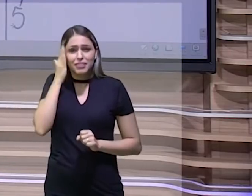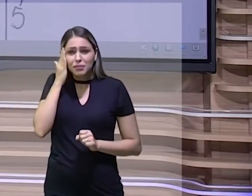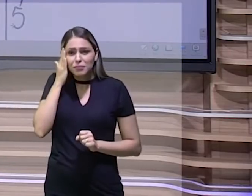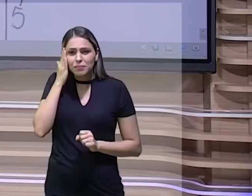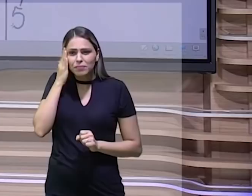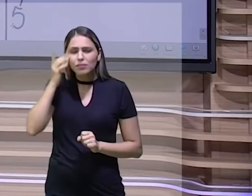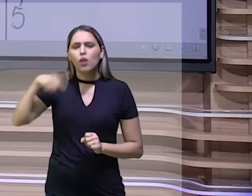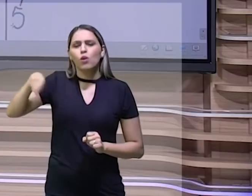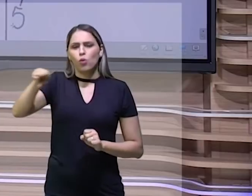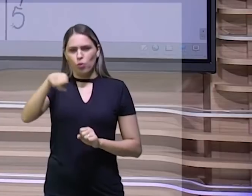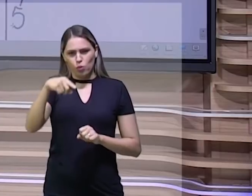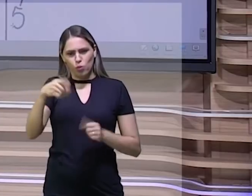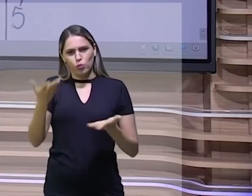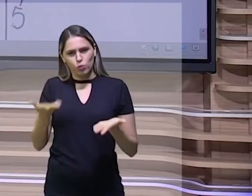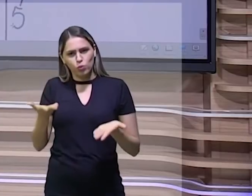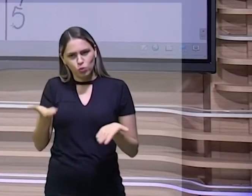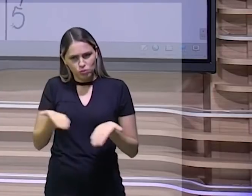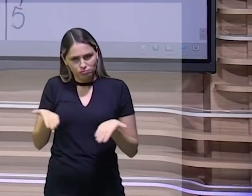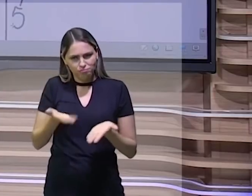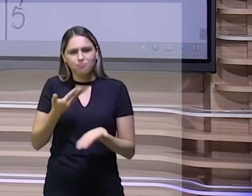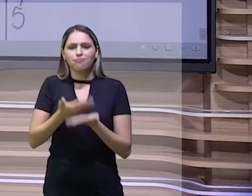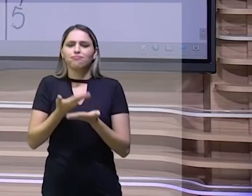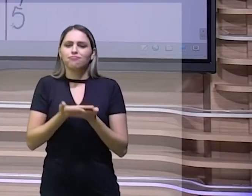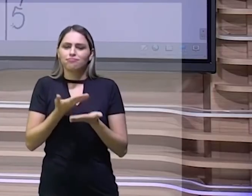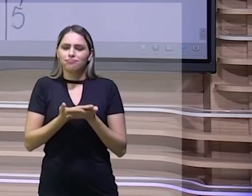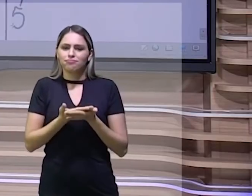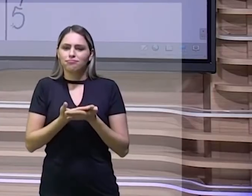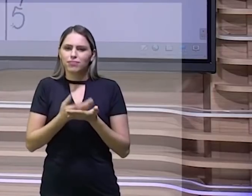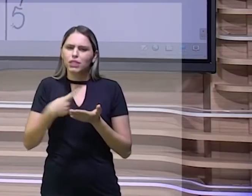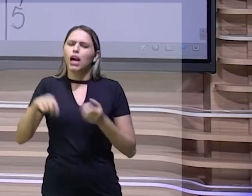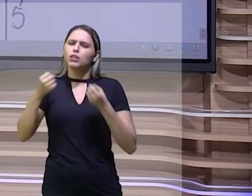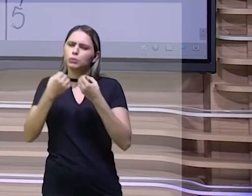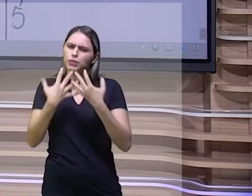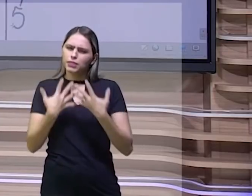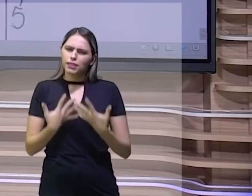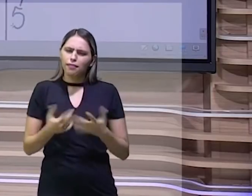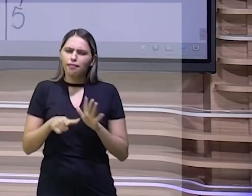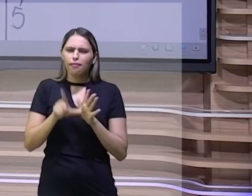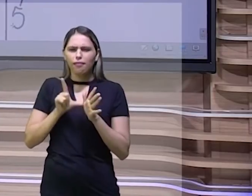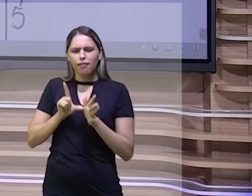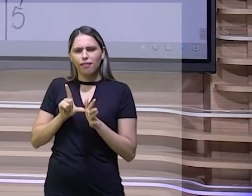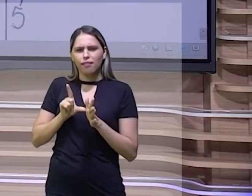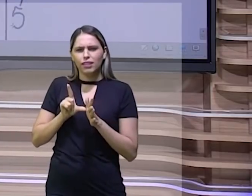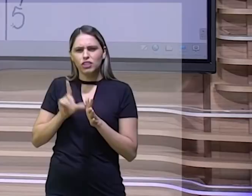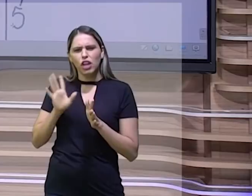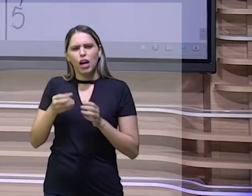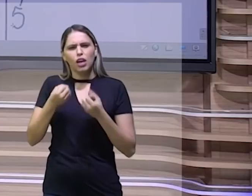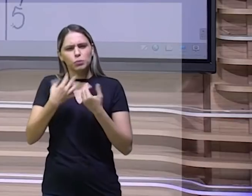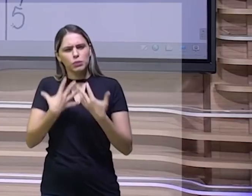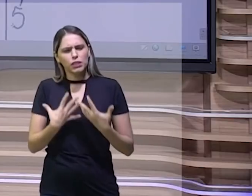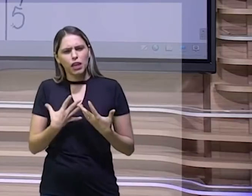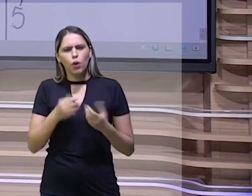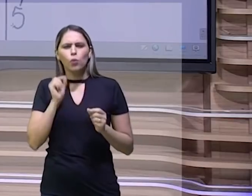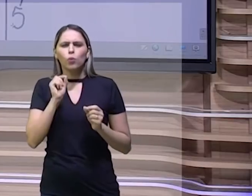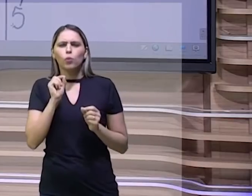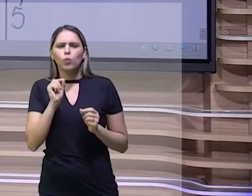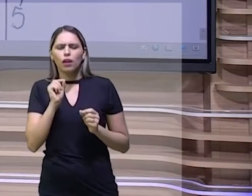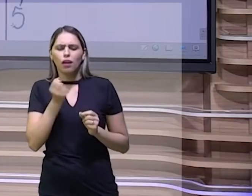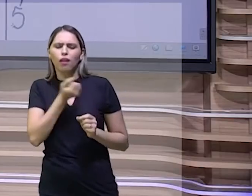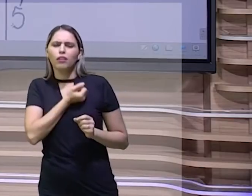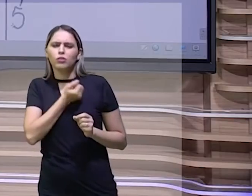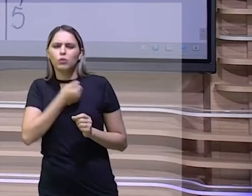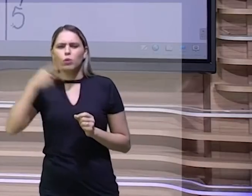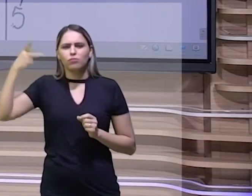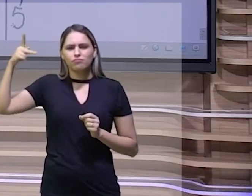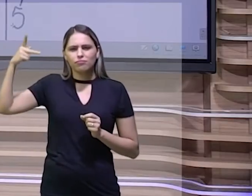vocês aprenderam lá desde o começo. Falamos dos numerais, falamos dos números pares, aquele que é